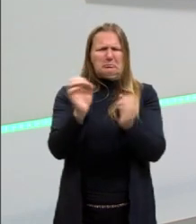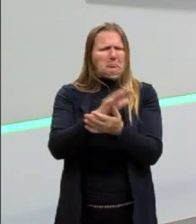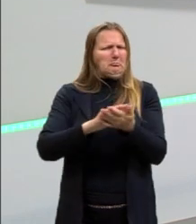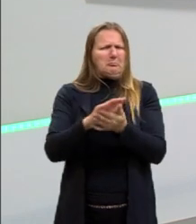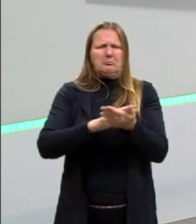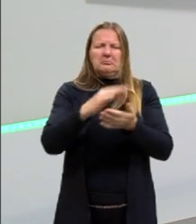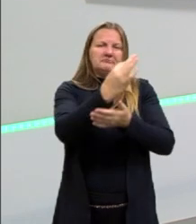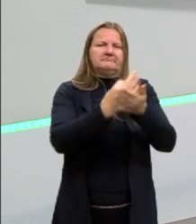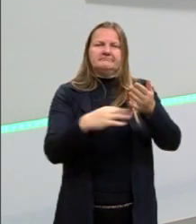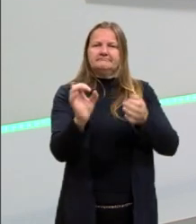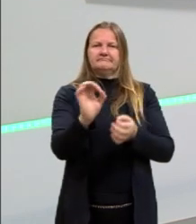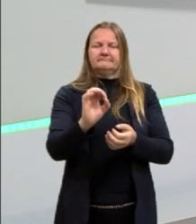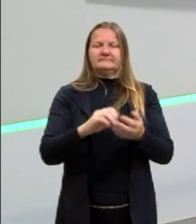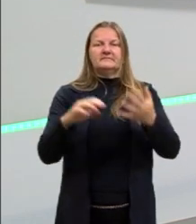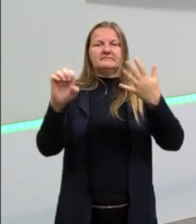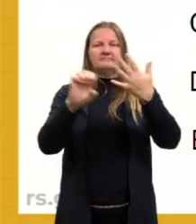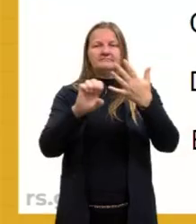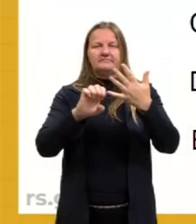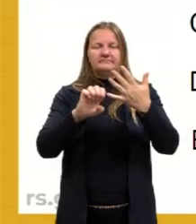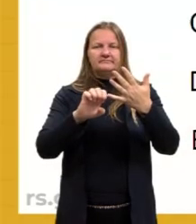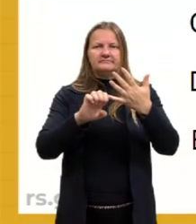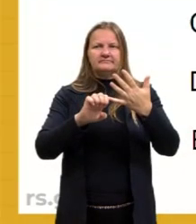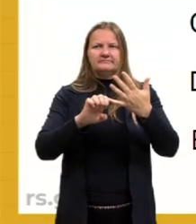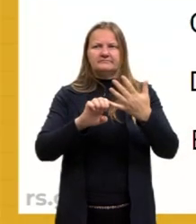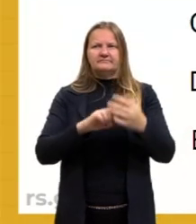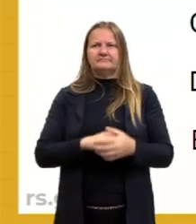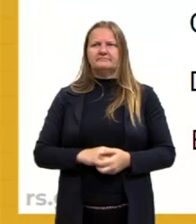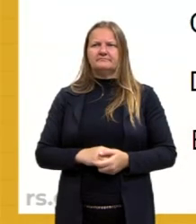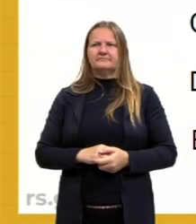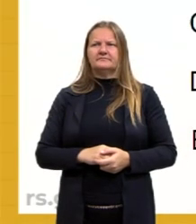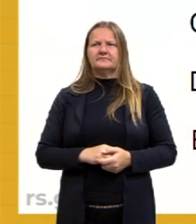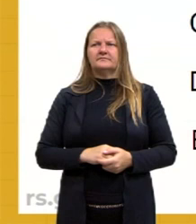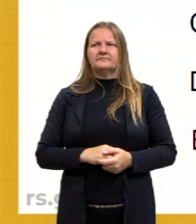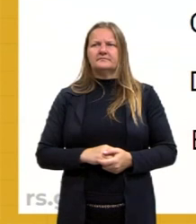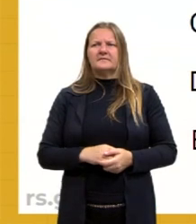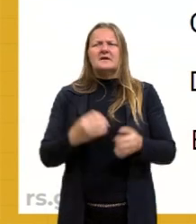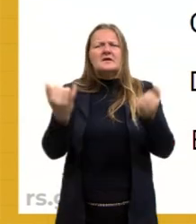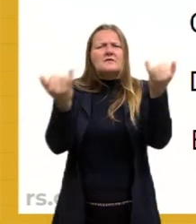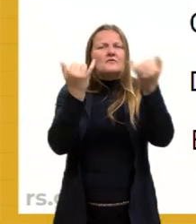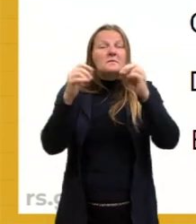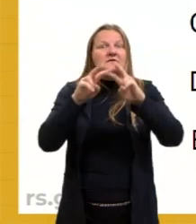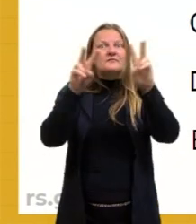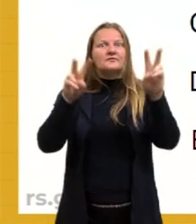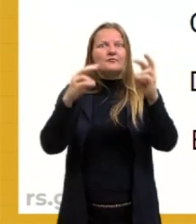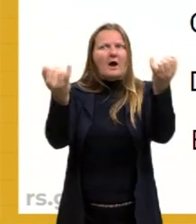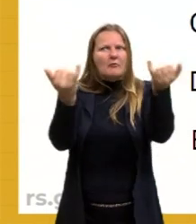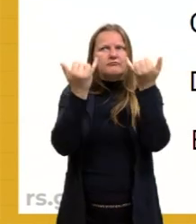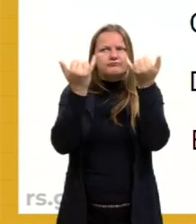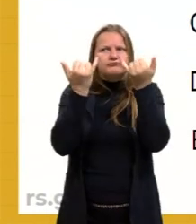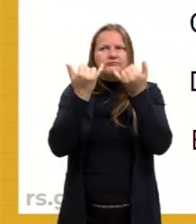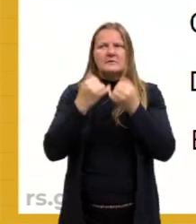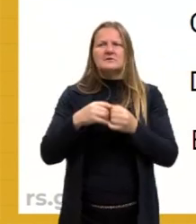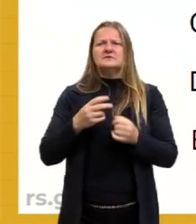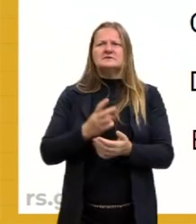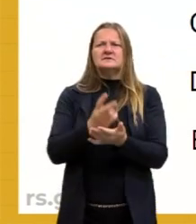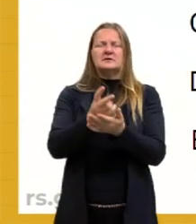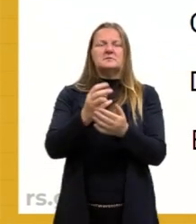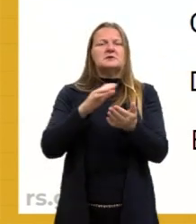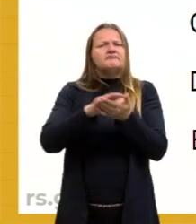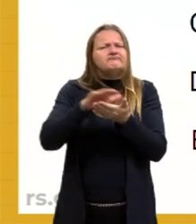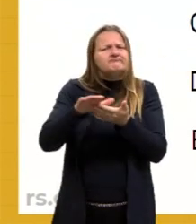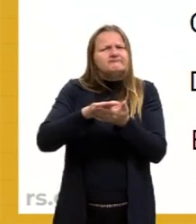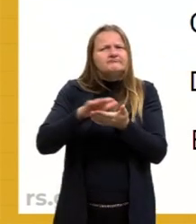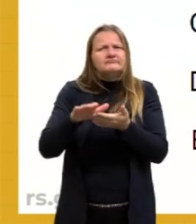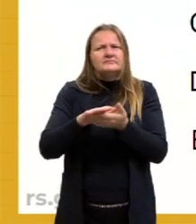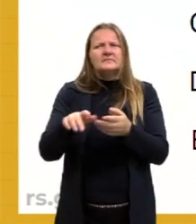né em letra e da penetrabilidade da informação visual predominante na mídia